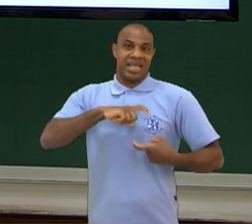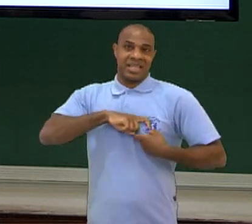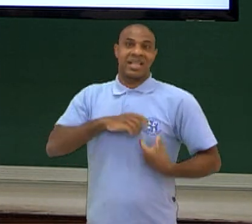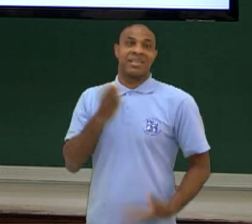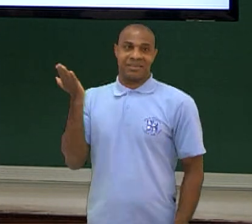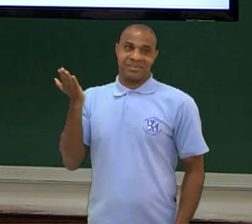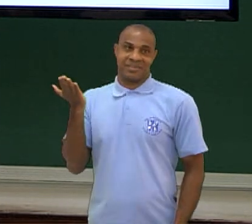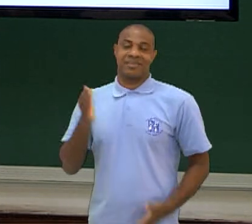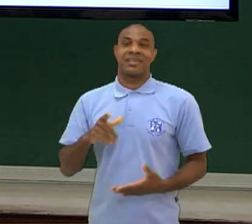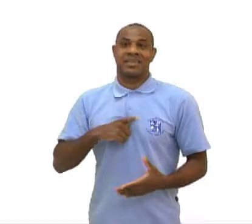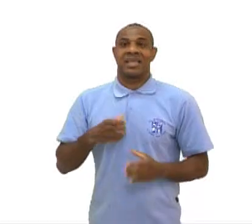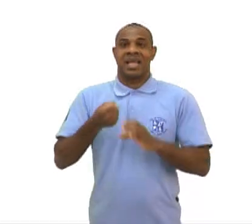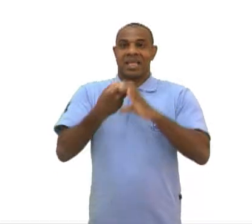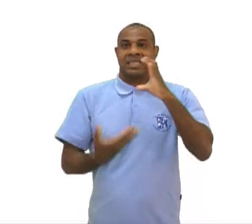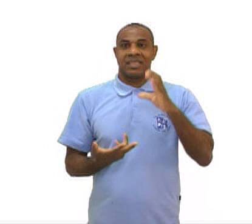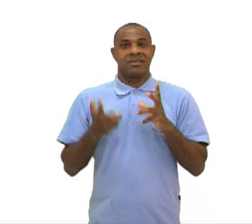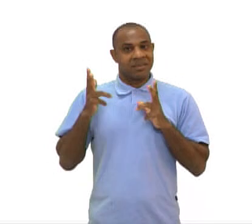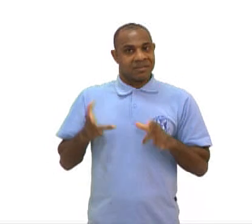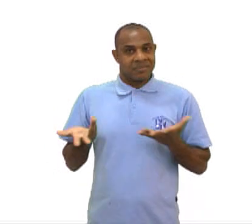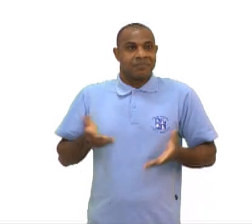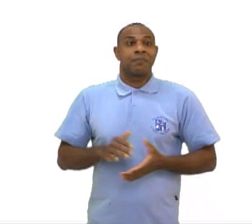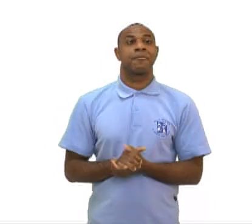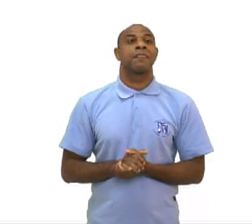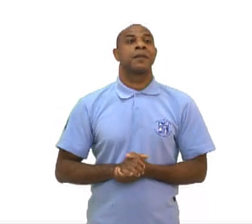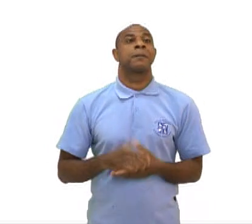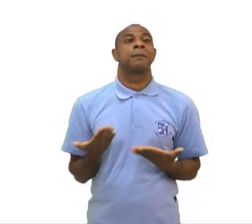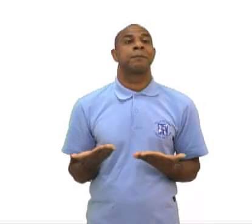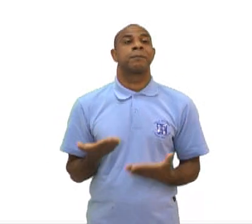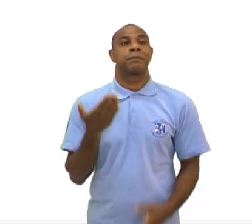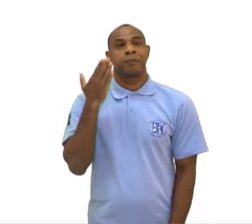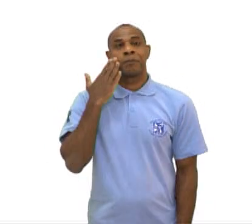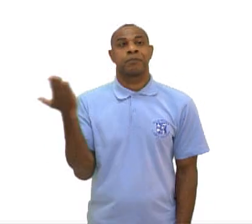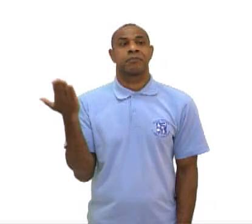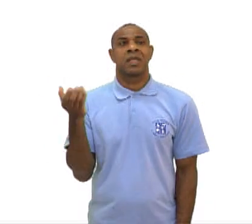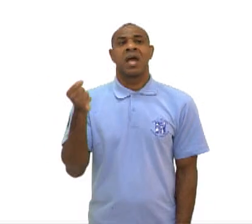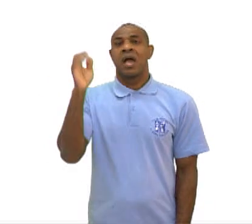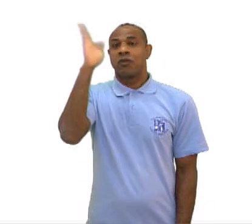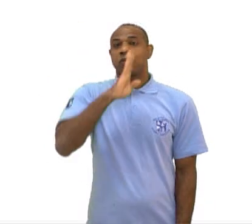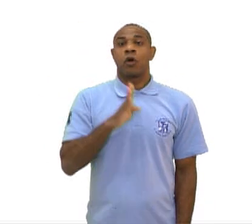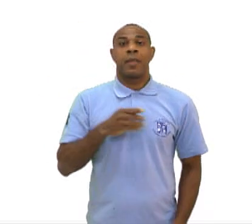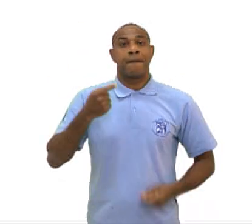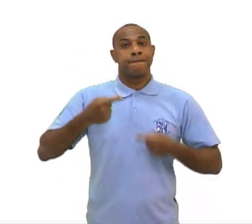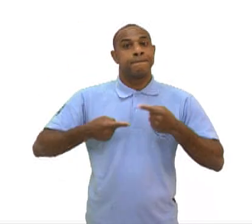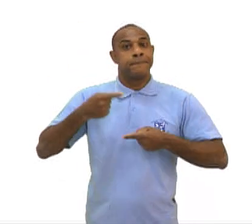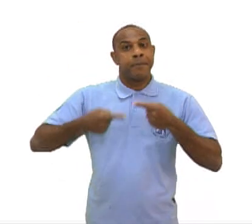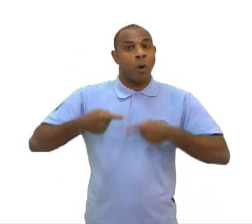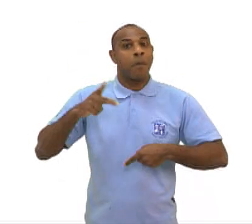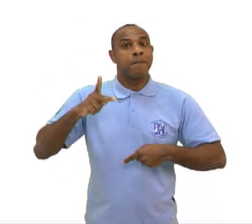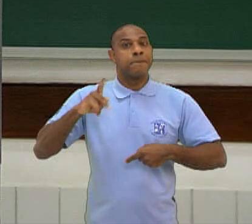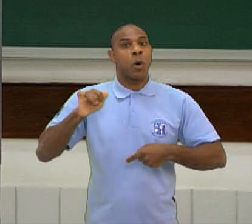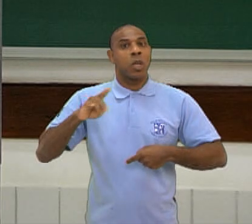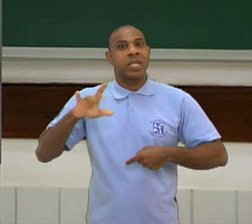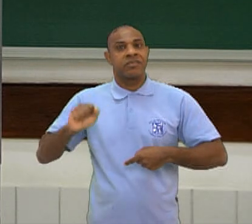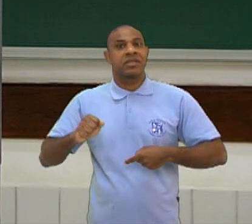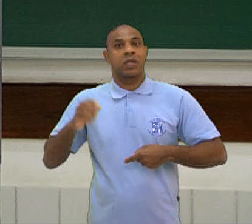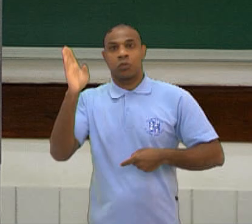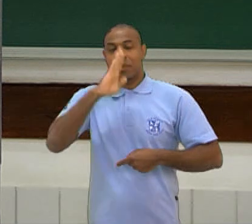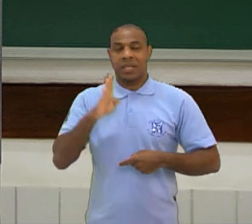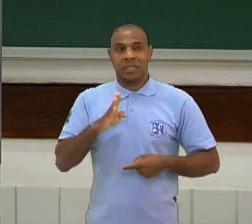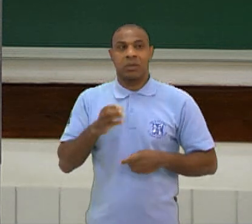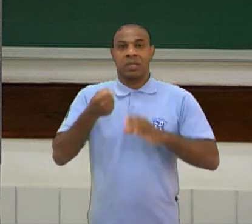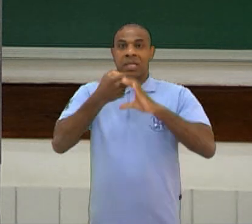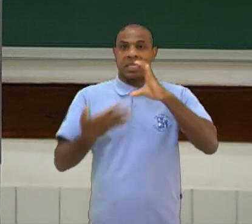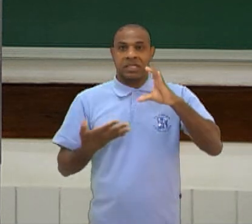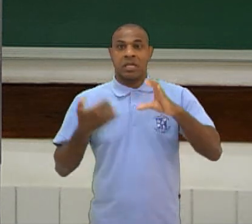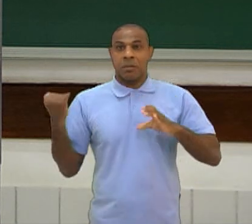características. Então, vamos lá agora mudar para a história política do Brasil, ver algumas características importantes do